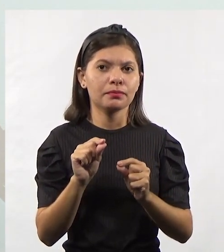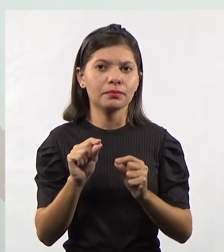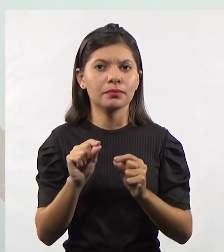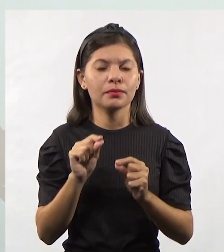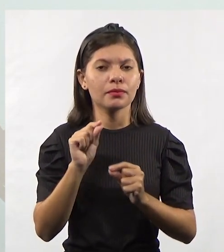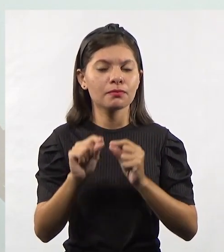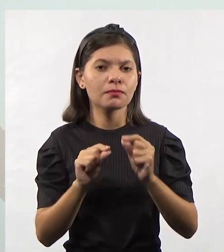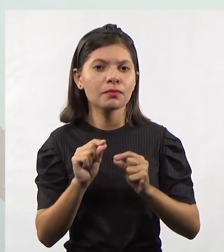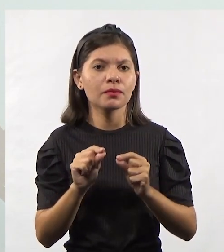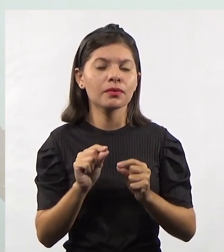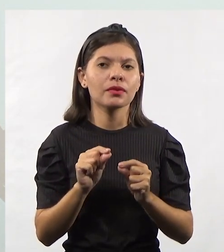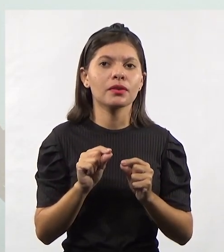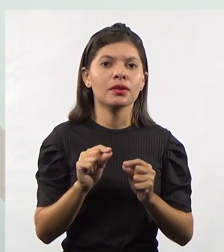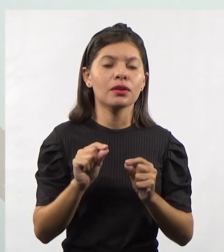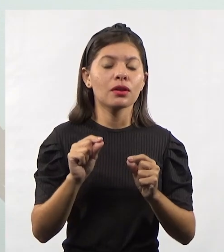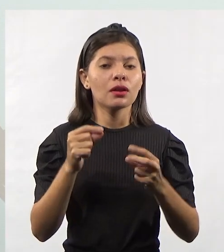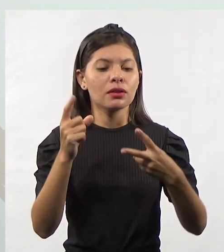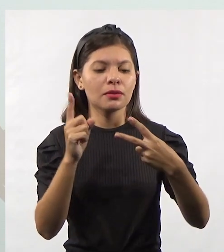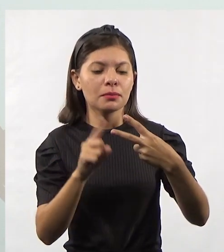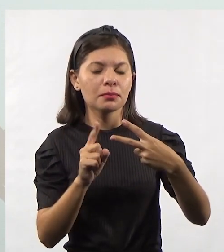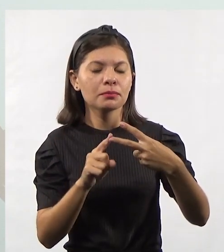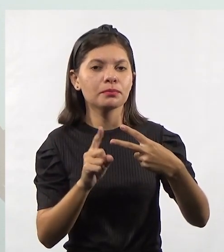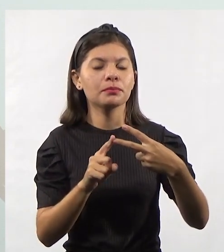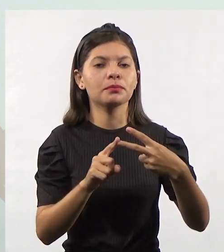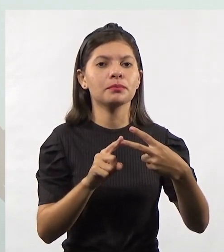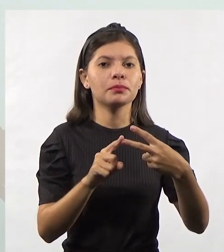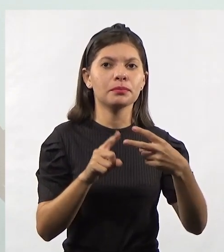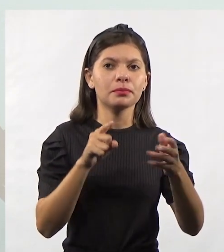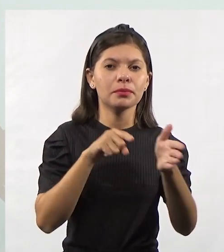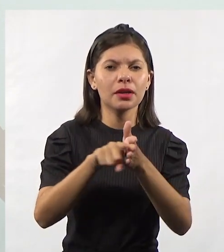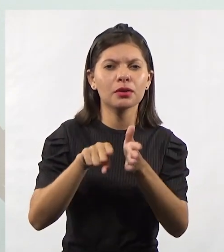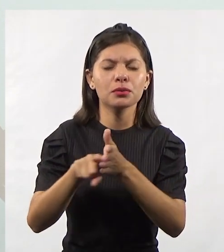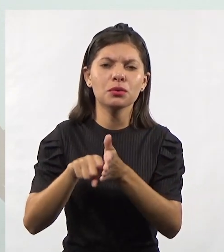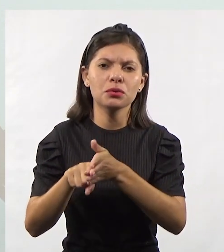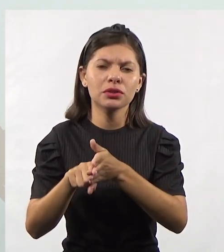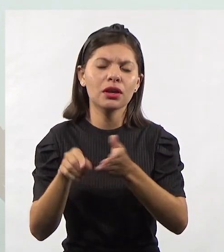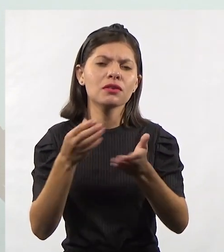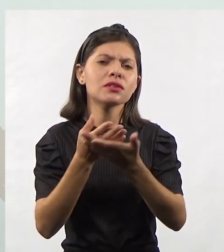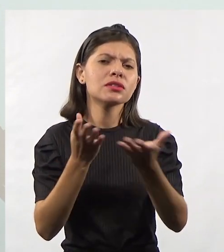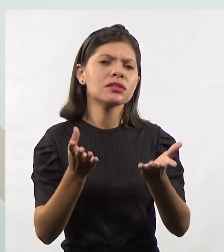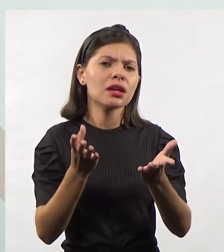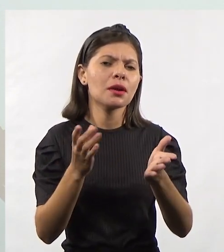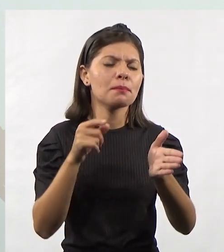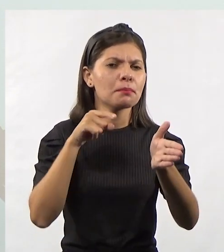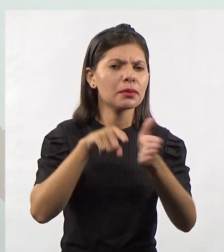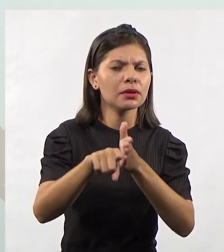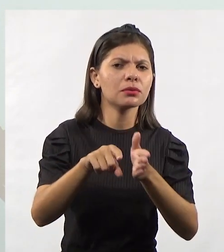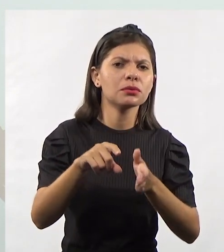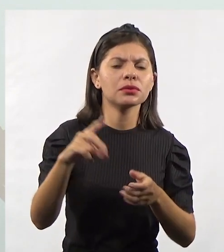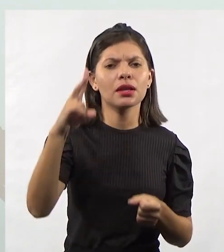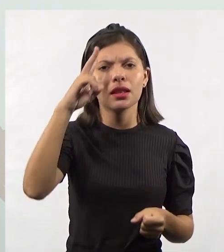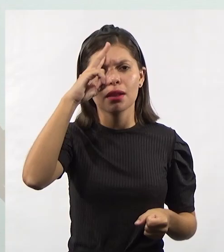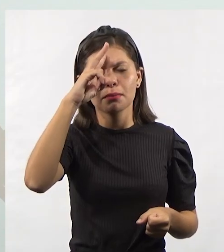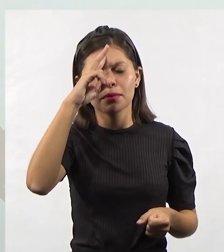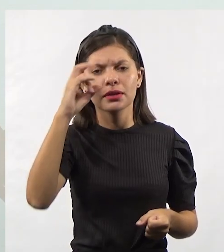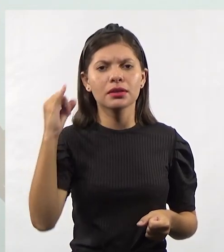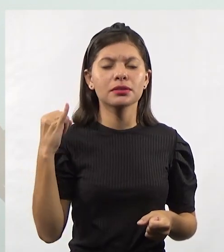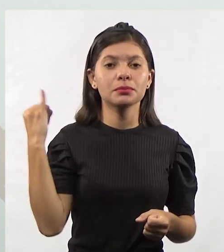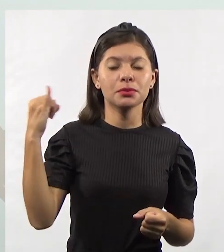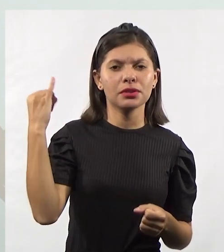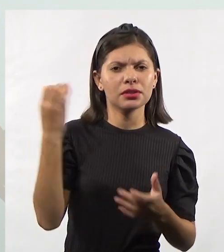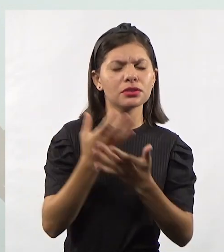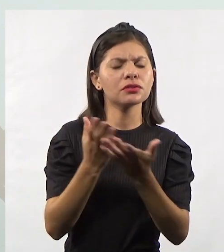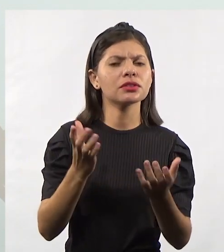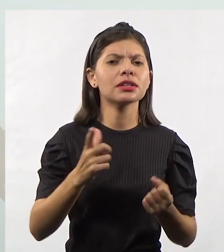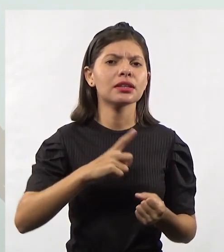marcar uma dessas ou ela pode ser aberta Qual é a lembrança Qual é a lembrança mais importante que você tem na época